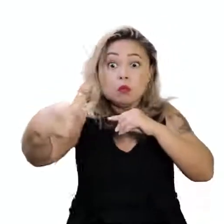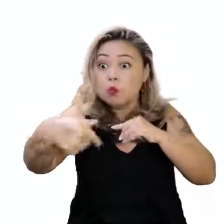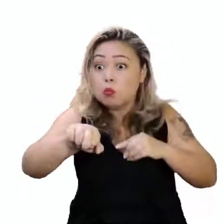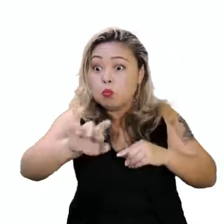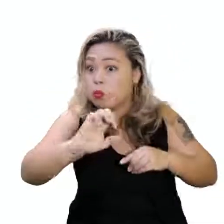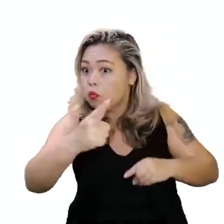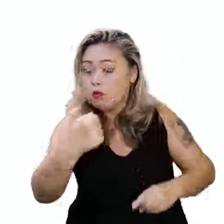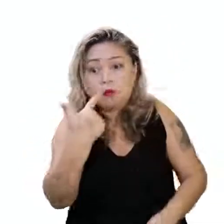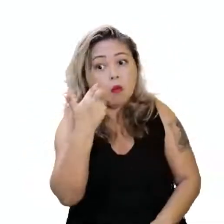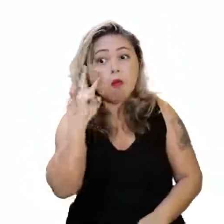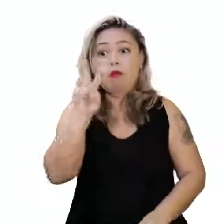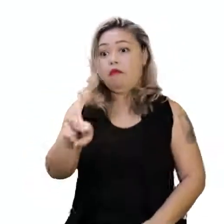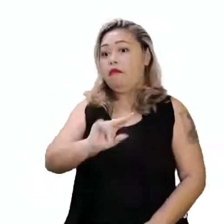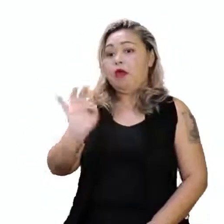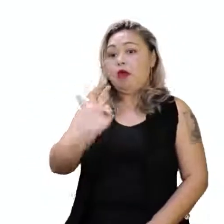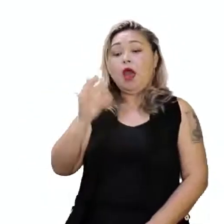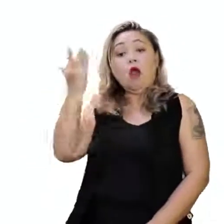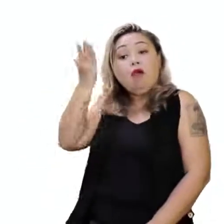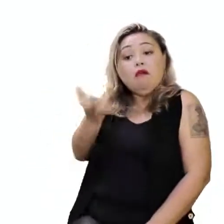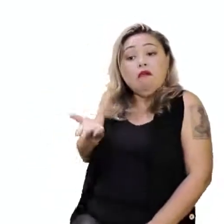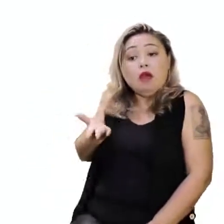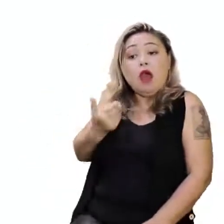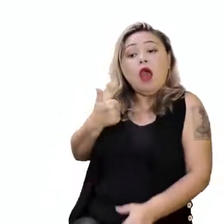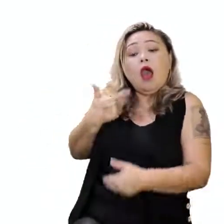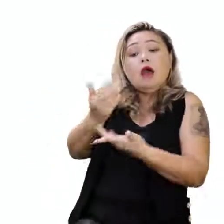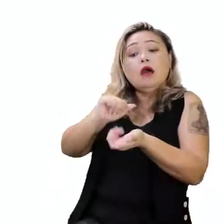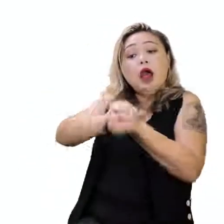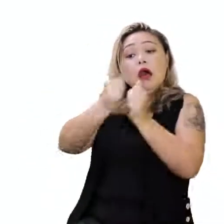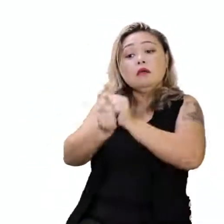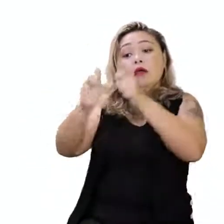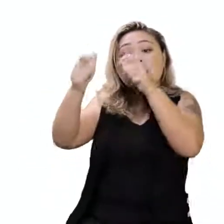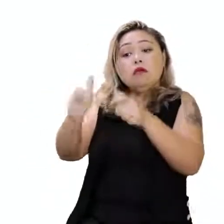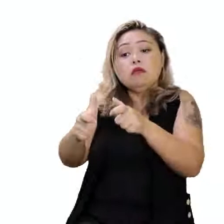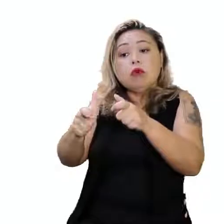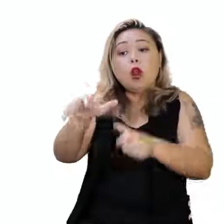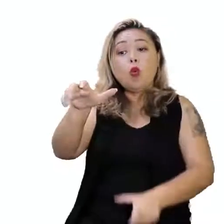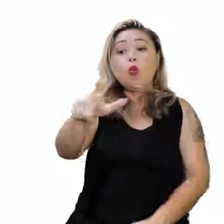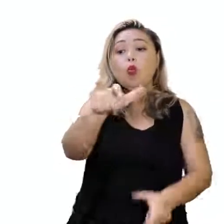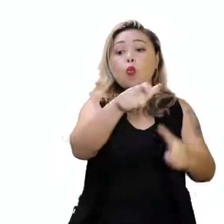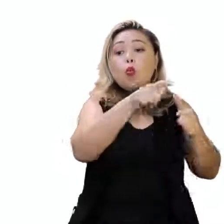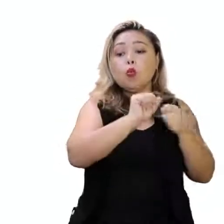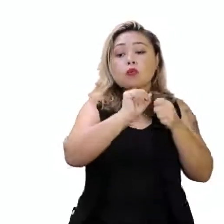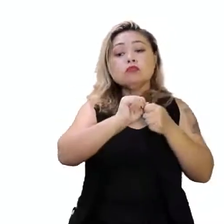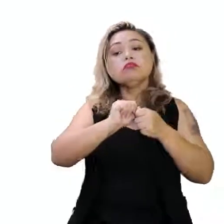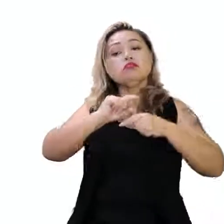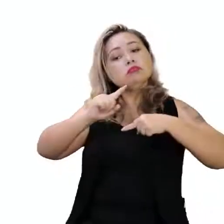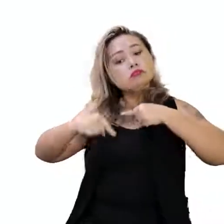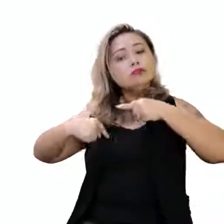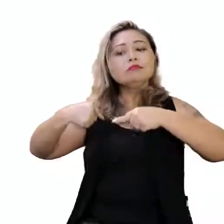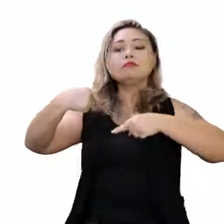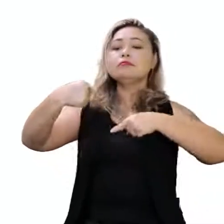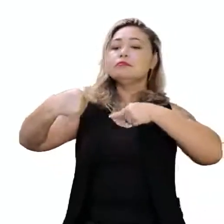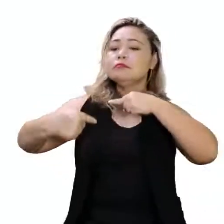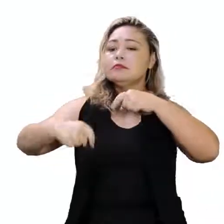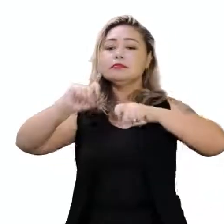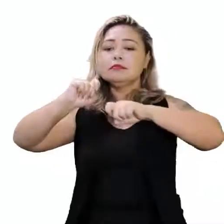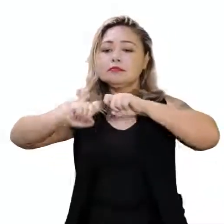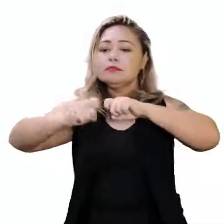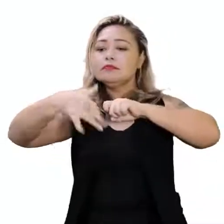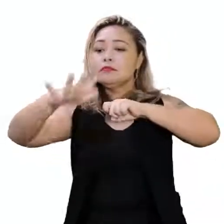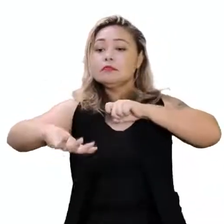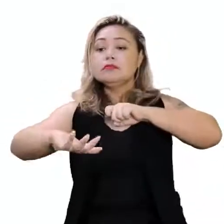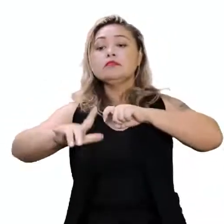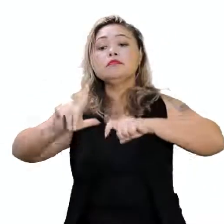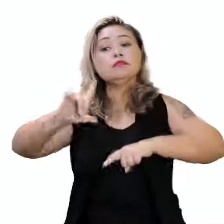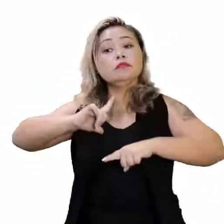E aí você tem essas agora espécies adaptadas a esses locais e agora eles estão aí, tá?